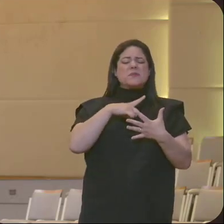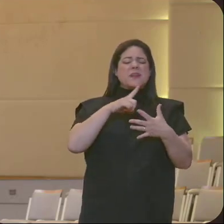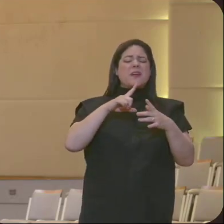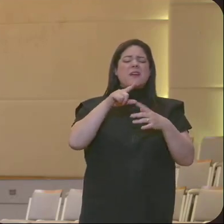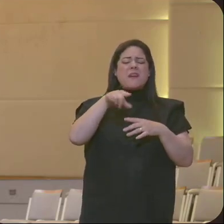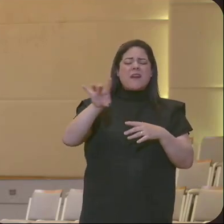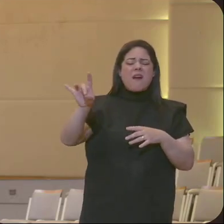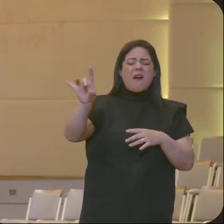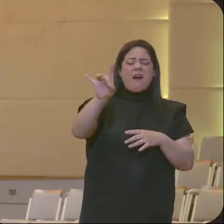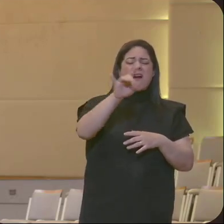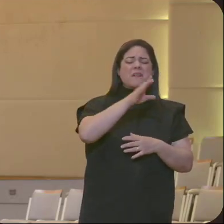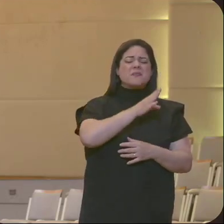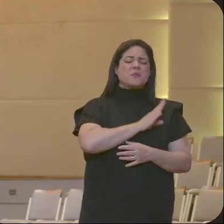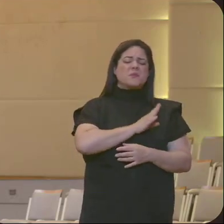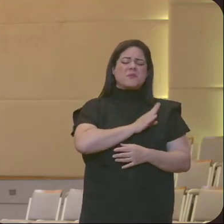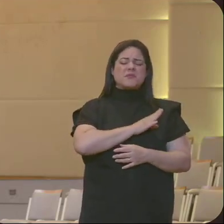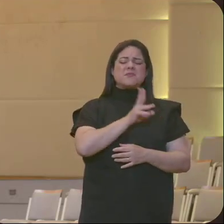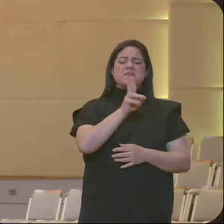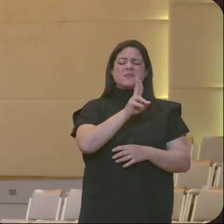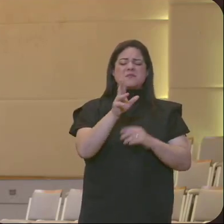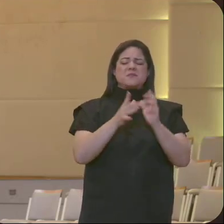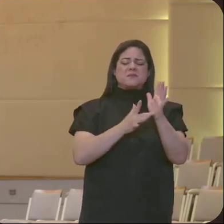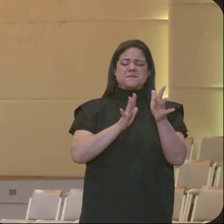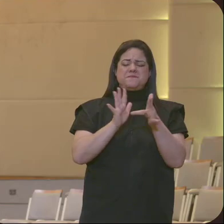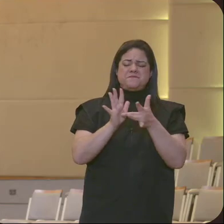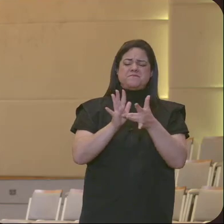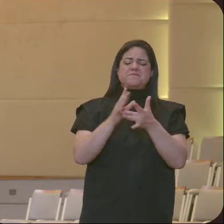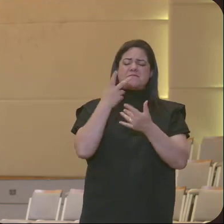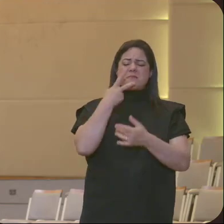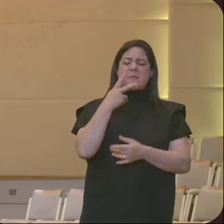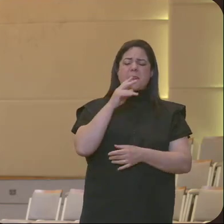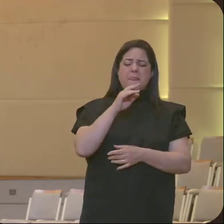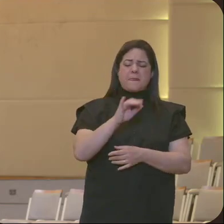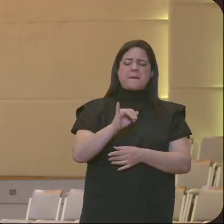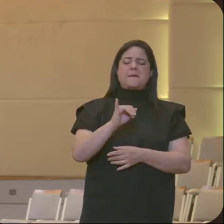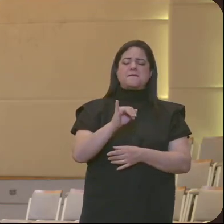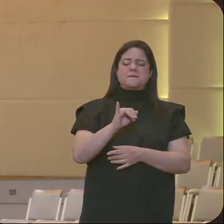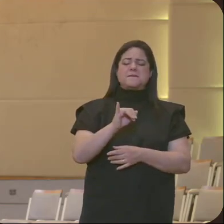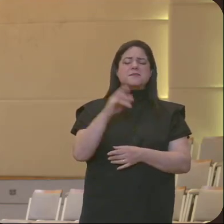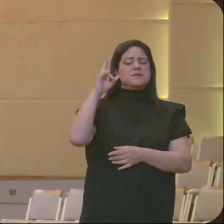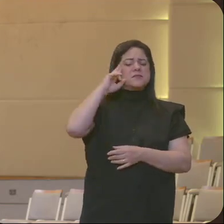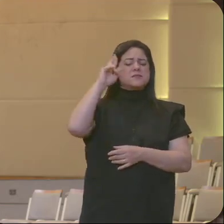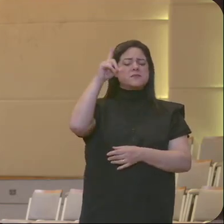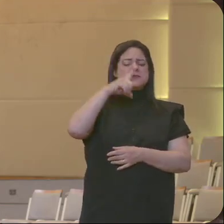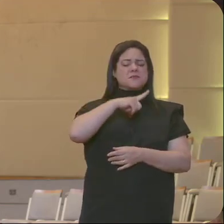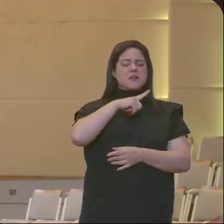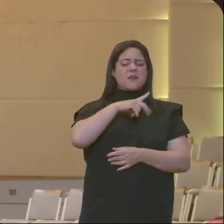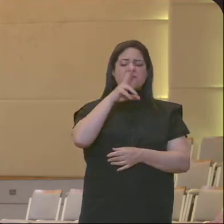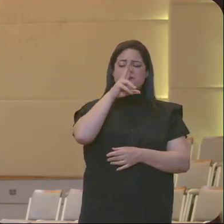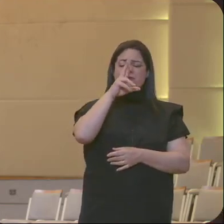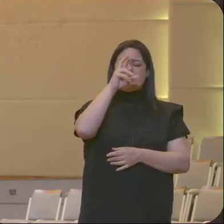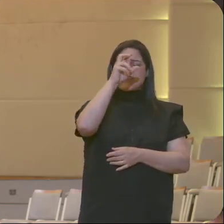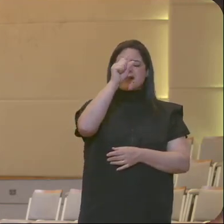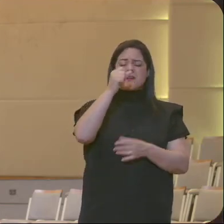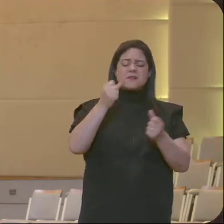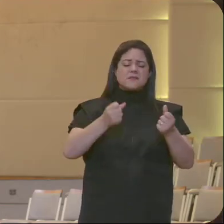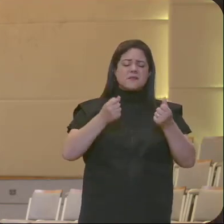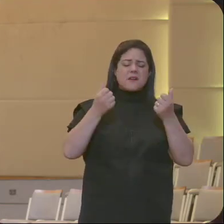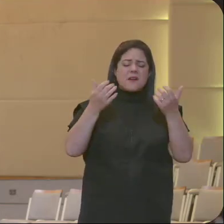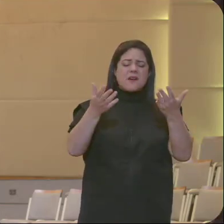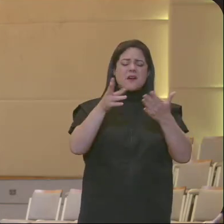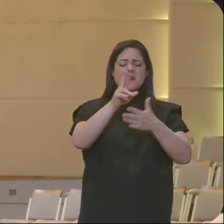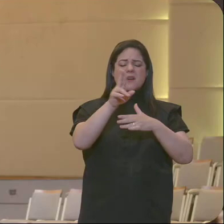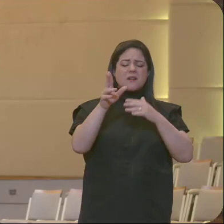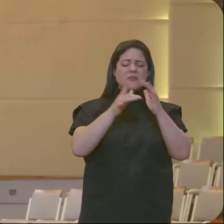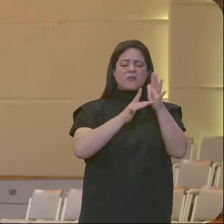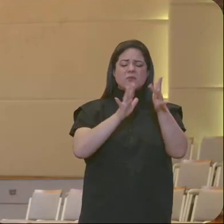no coração, em nome de Jesus. Pai, que o Senhor traga o fortalecimento, Pai, em nome